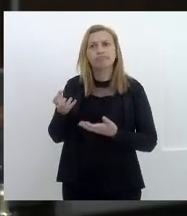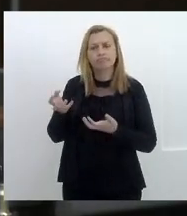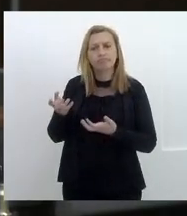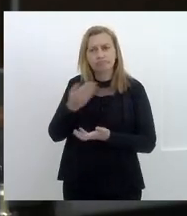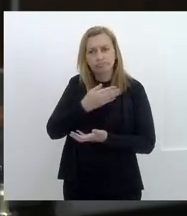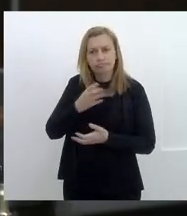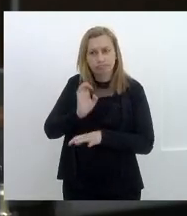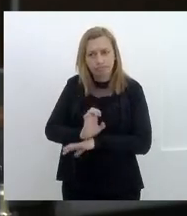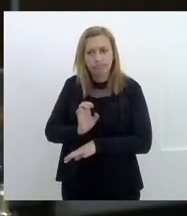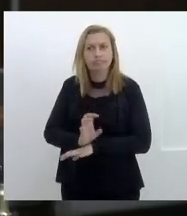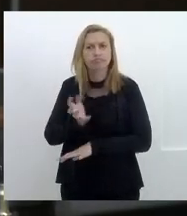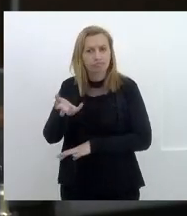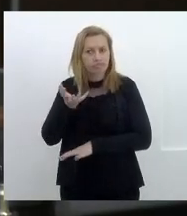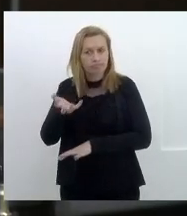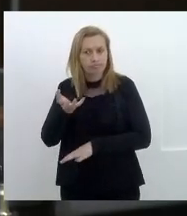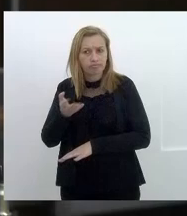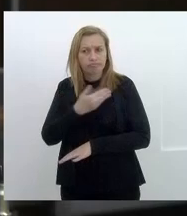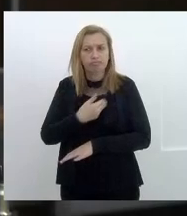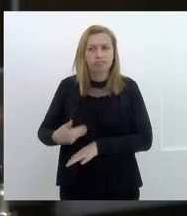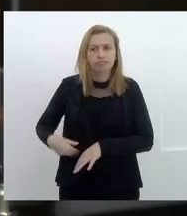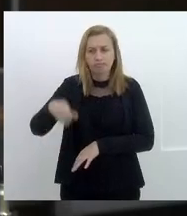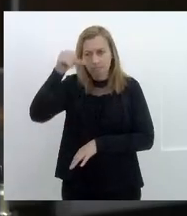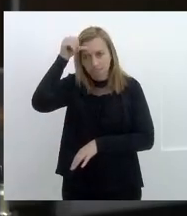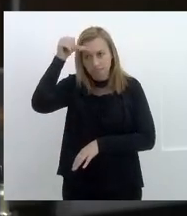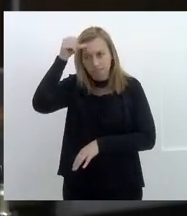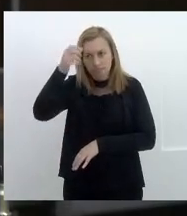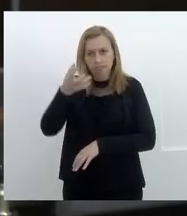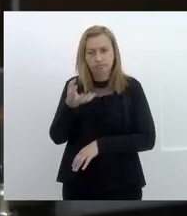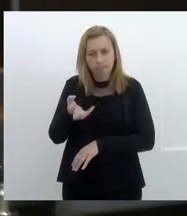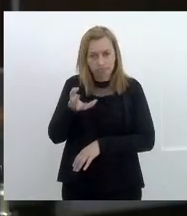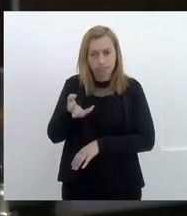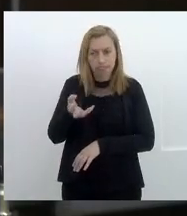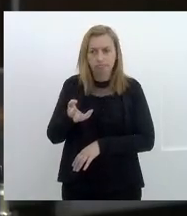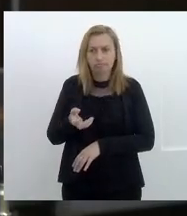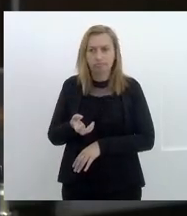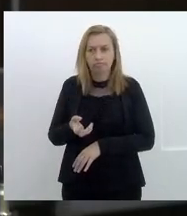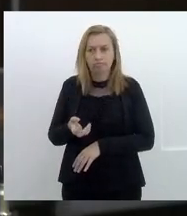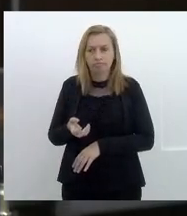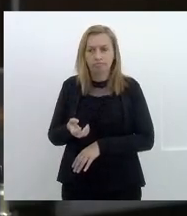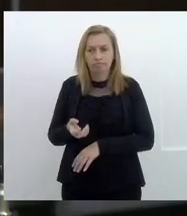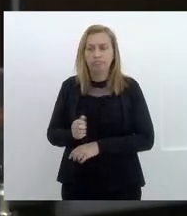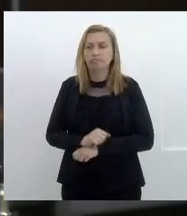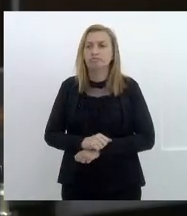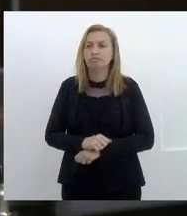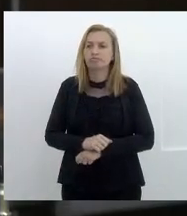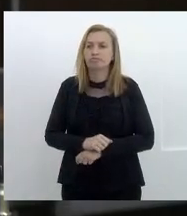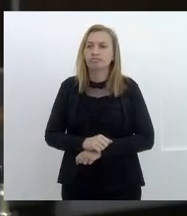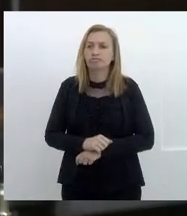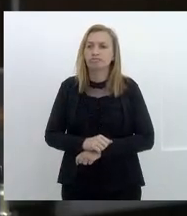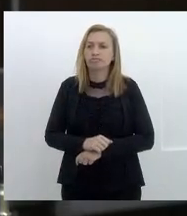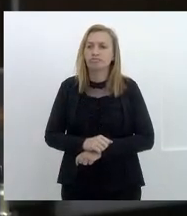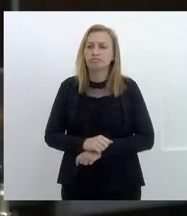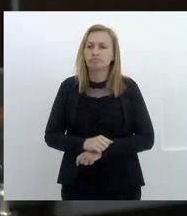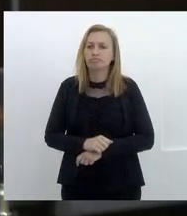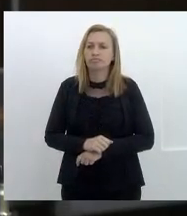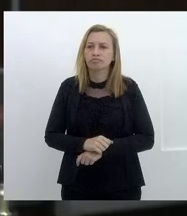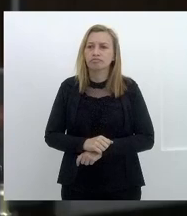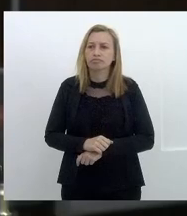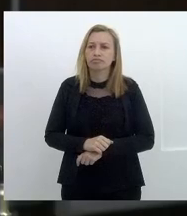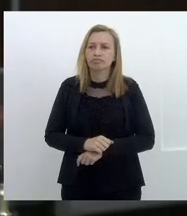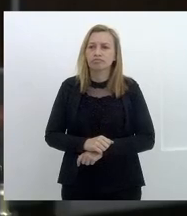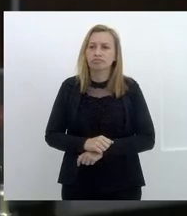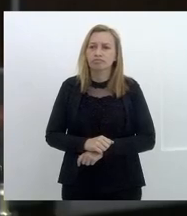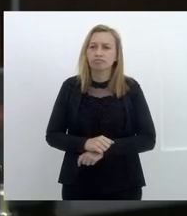quisesse se o governo para outro presta eu quisesse ser a terra e exclusivamente aos ditames